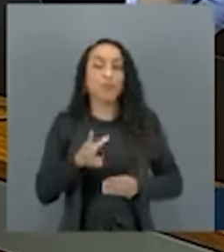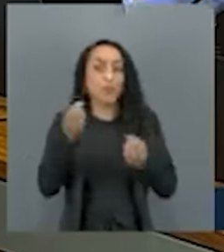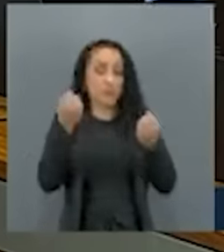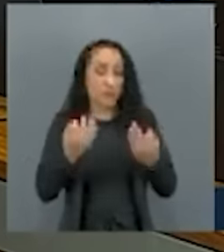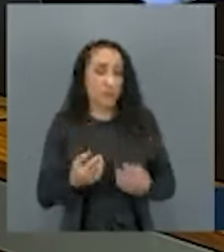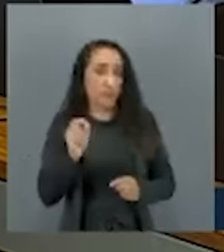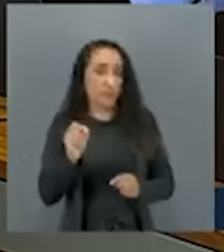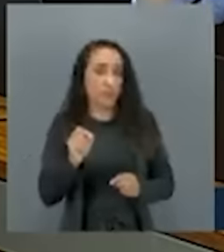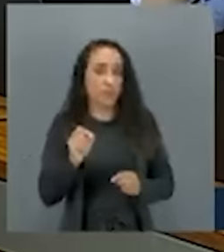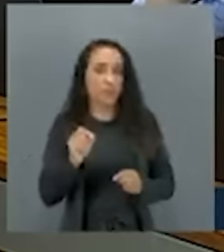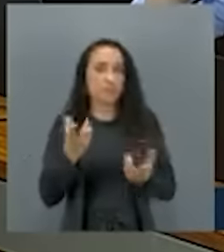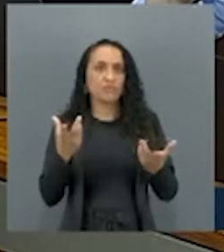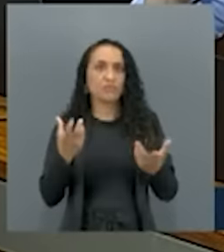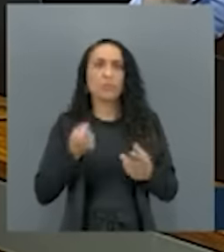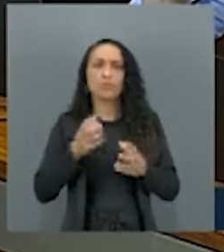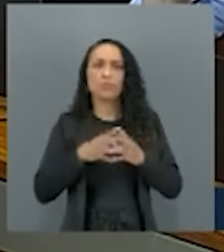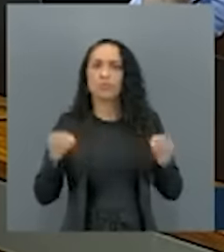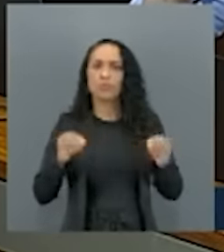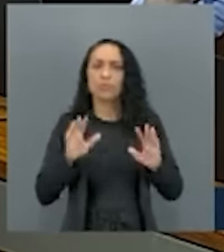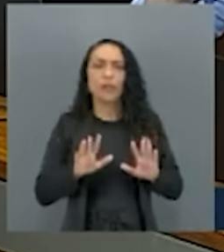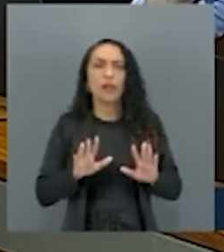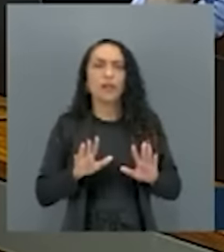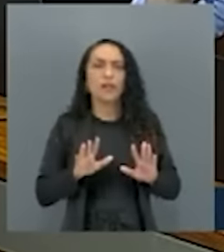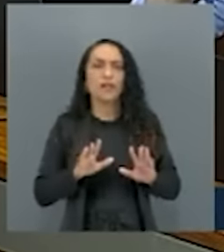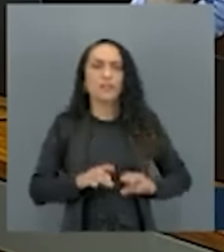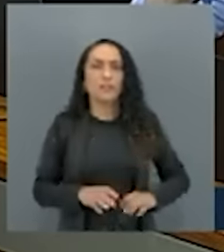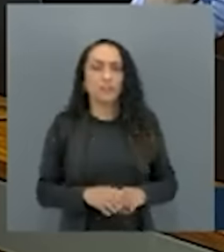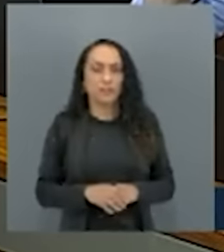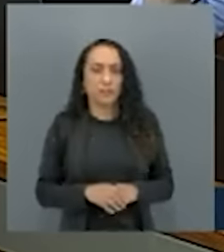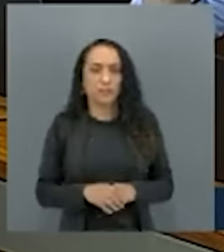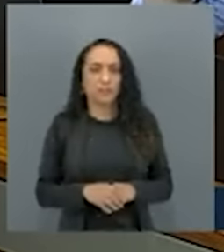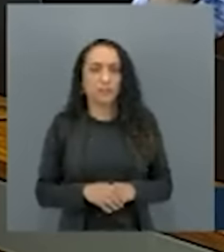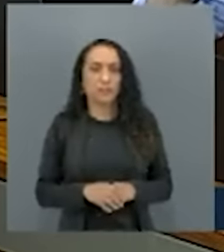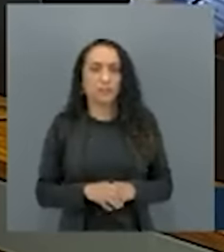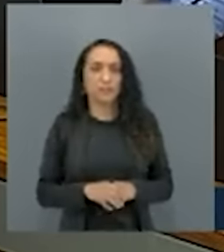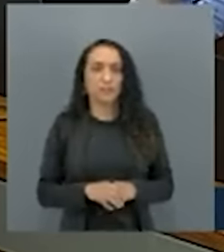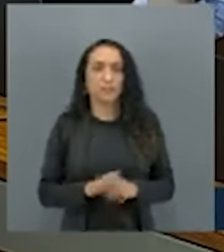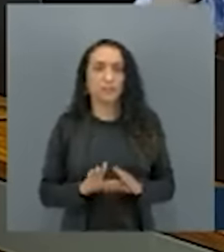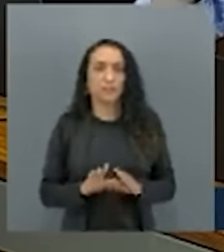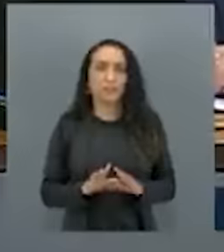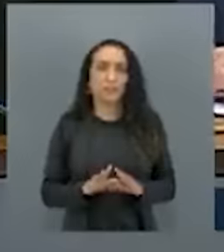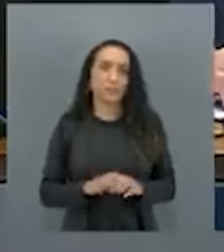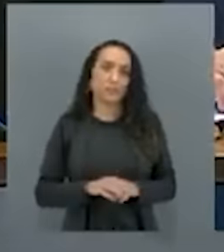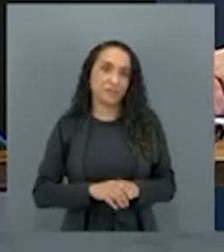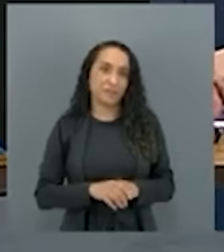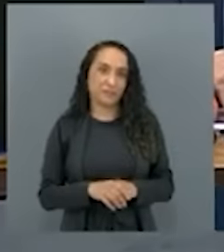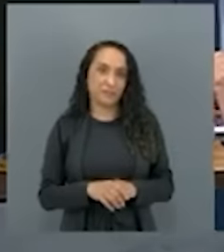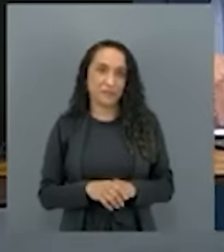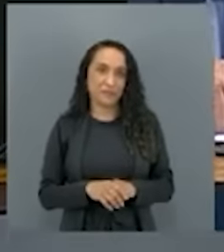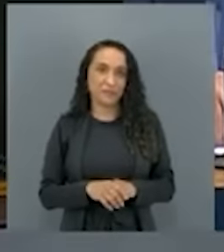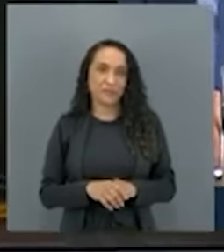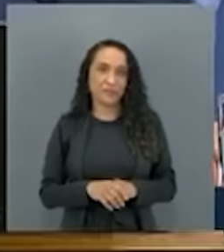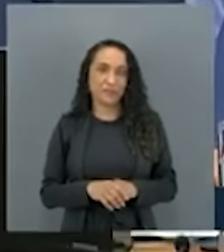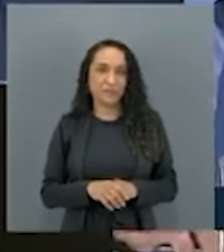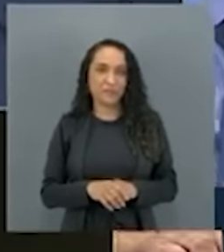que desaparecer no murro não mais discordei de vossa excelência mais PR Macarani Itarantim